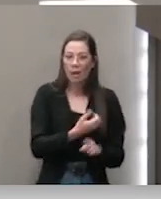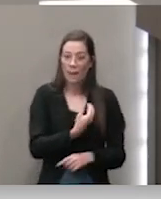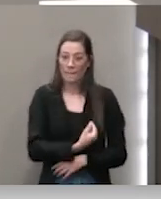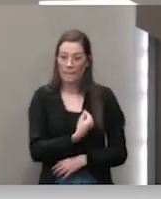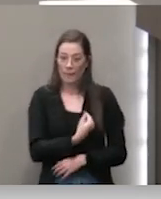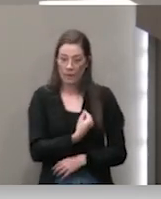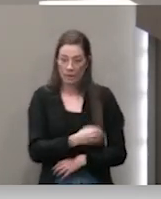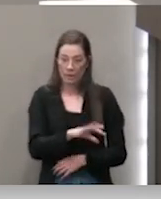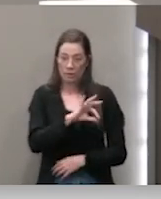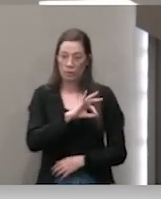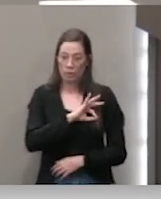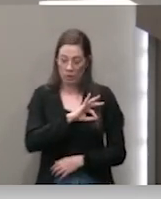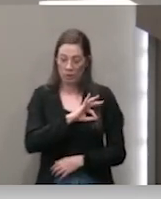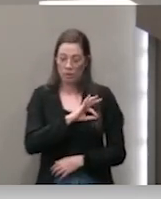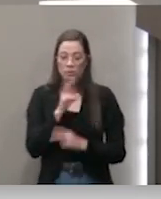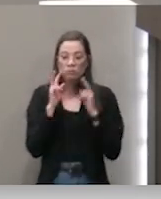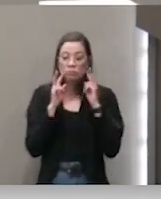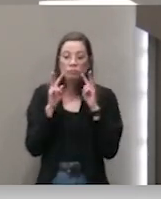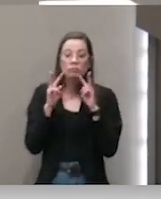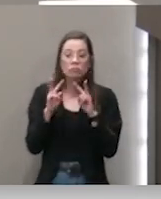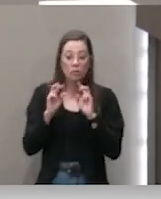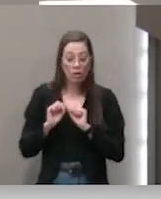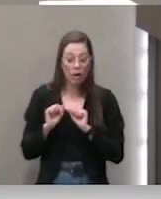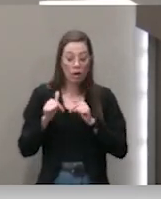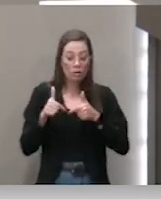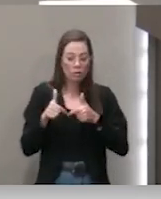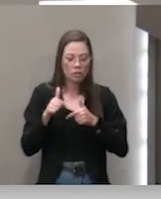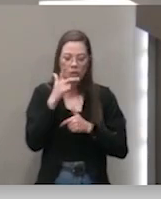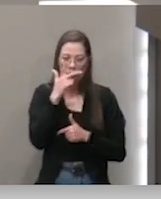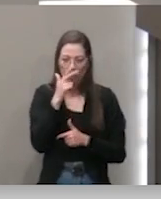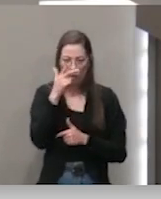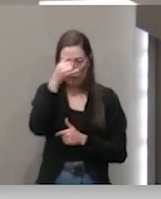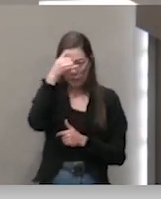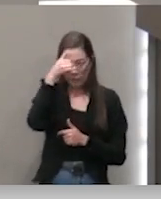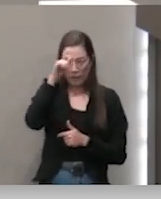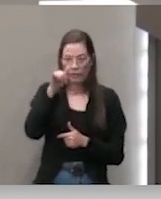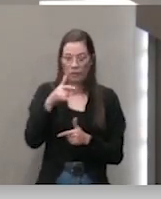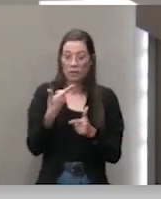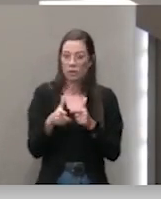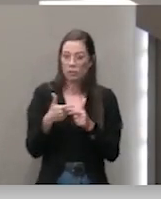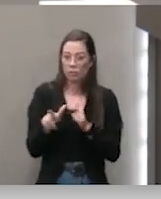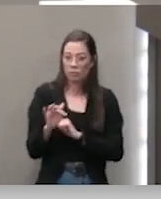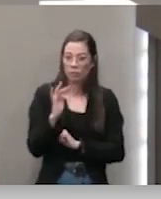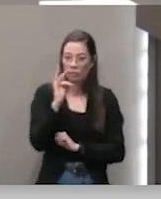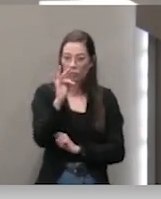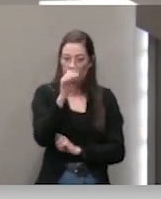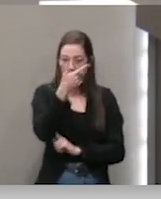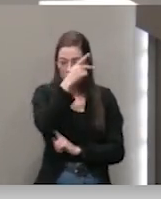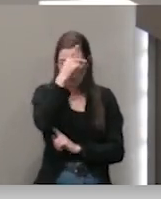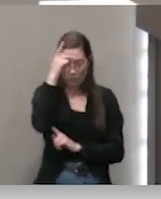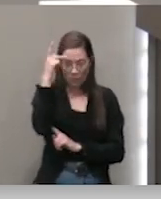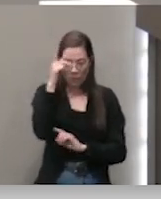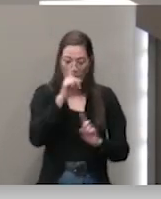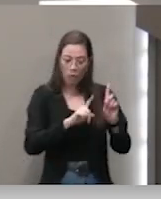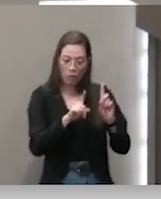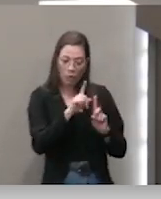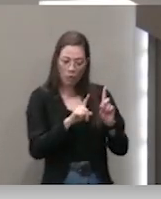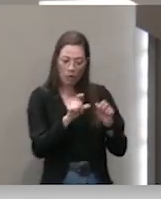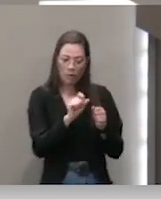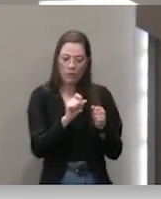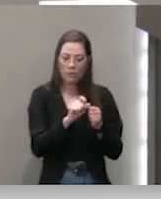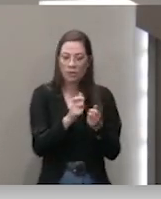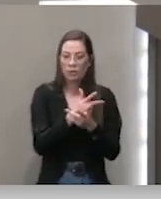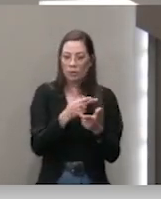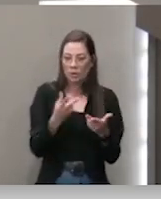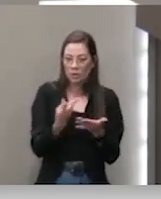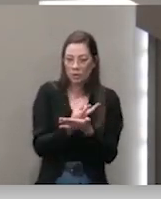militares inibe a ação de vândalos, de malfeitores, de pessoas que venham fazer algum atentado contra